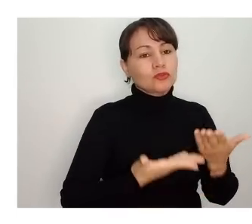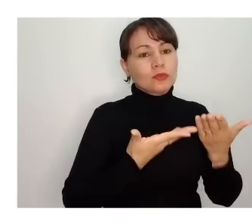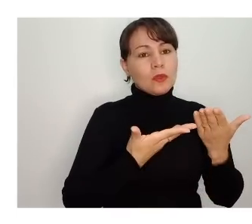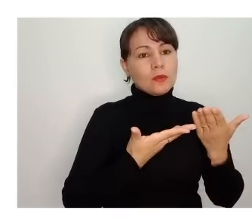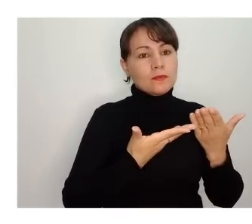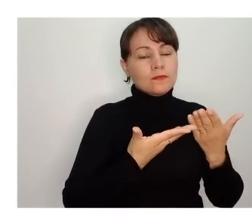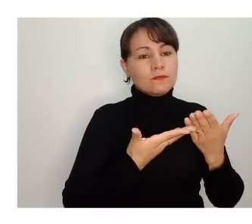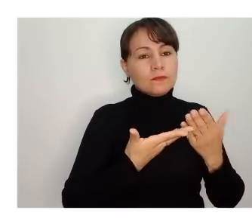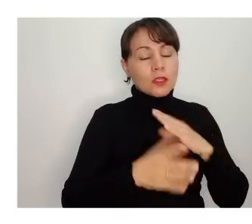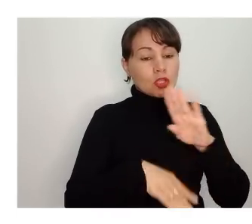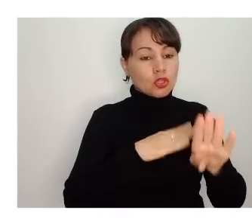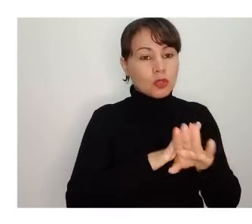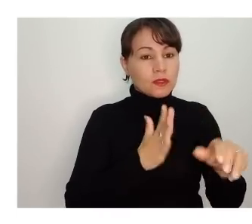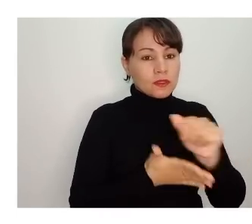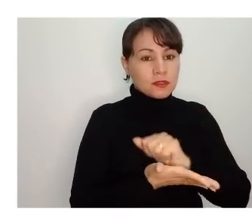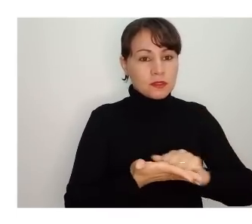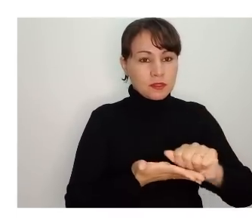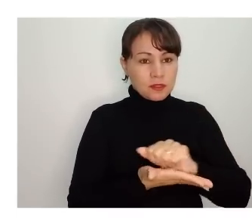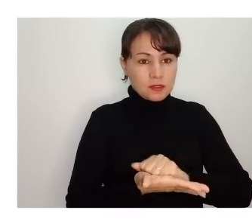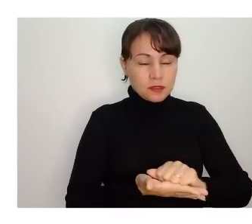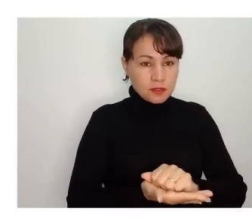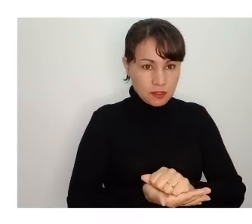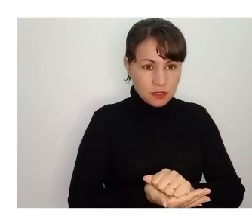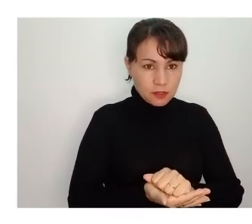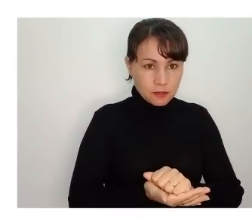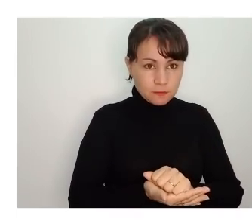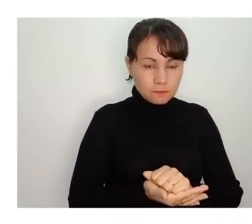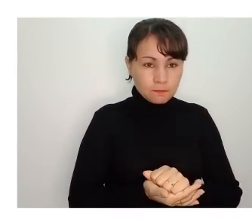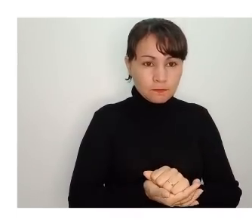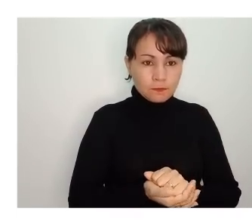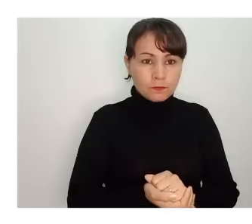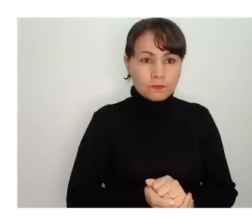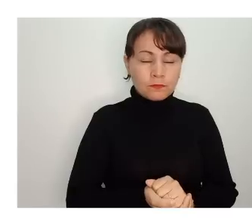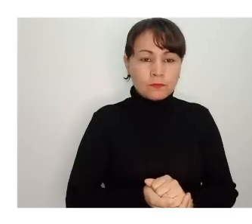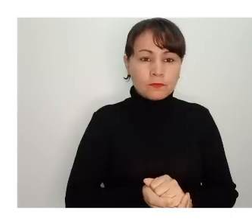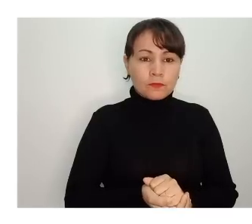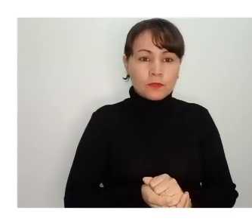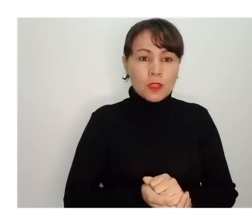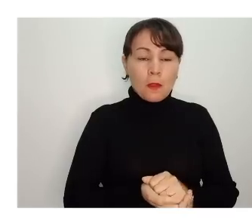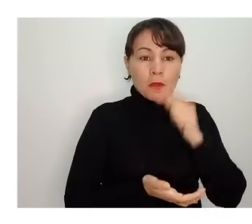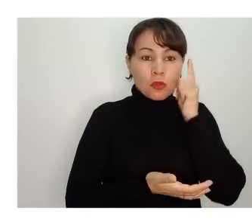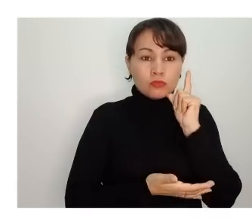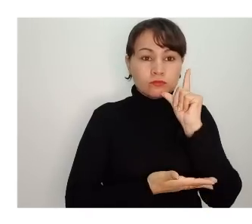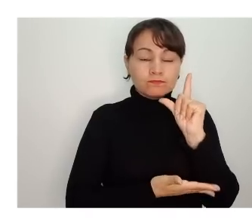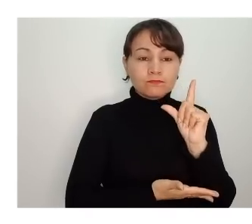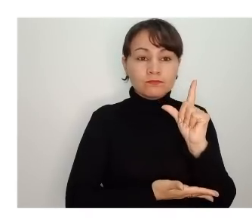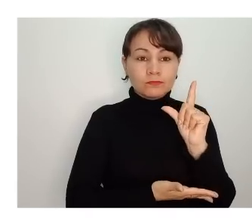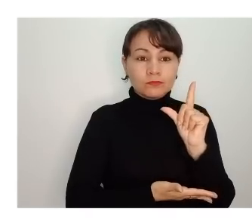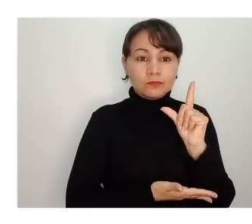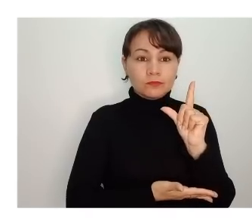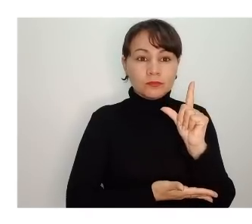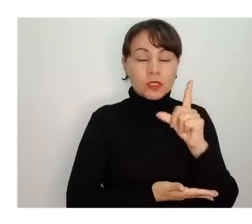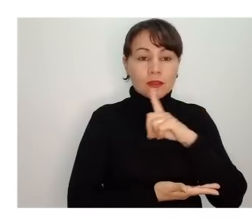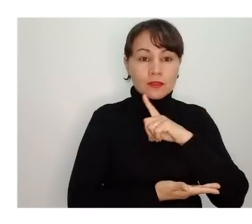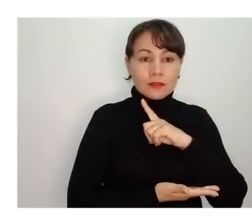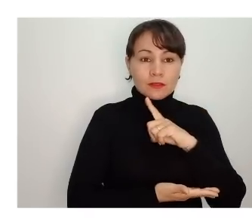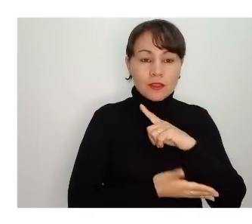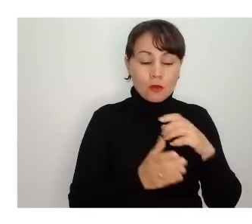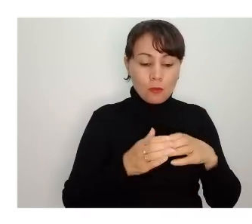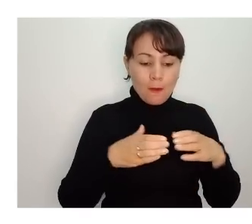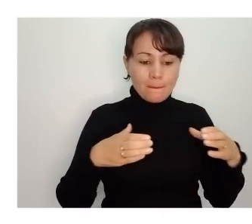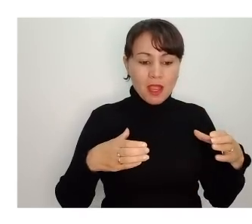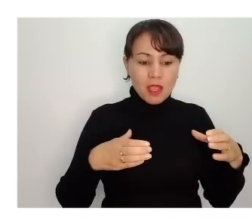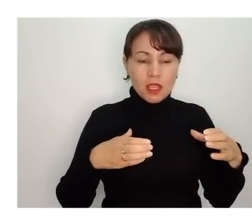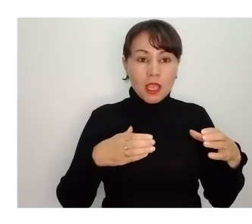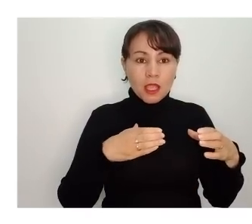estimular todas essas áreas em conjunto para eu poder ter